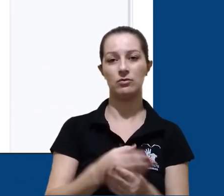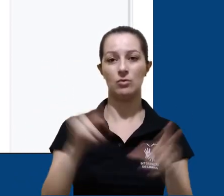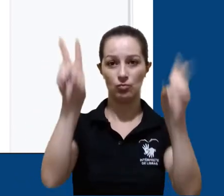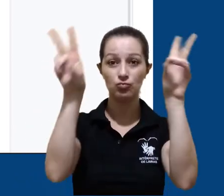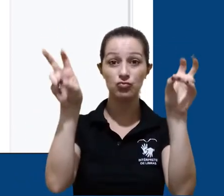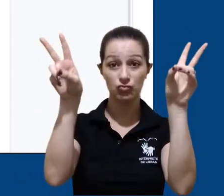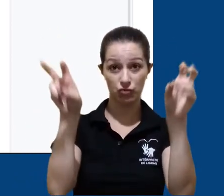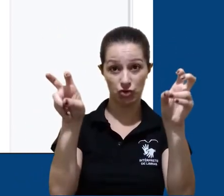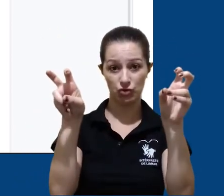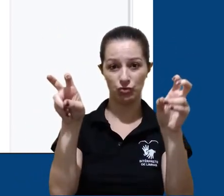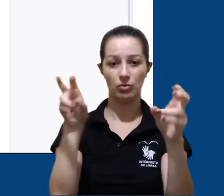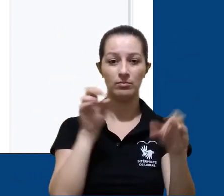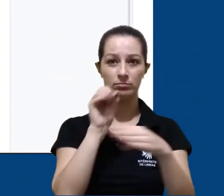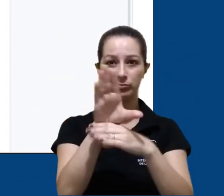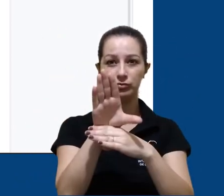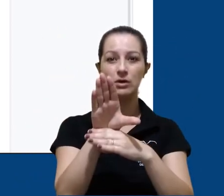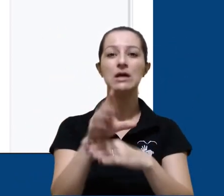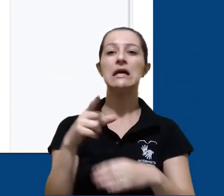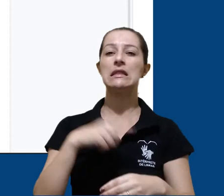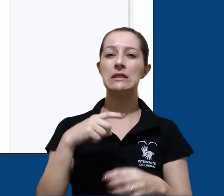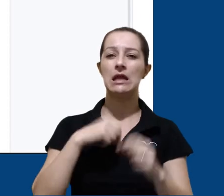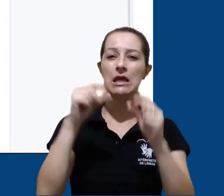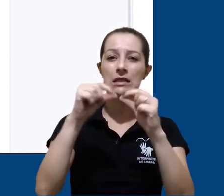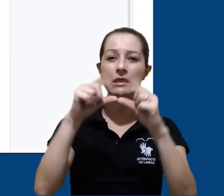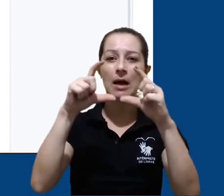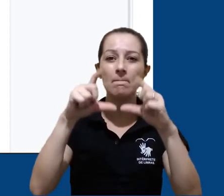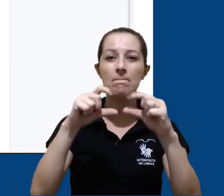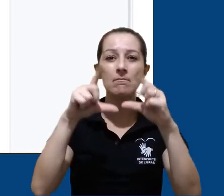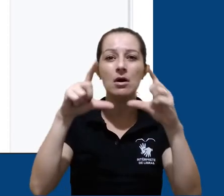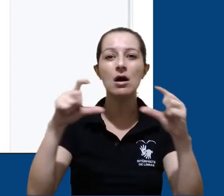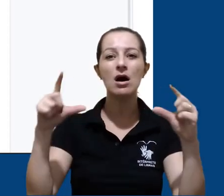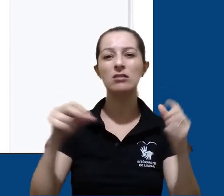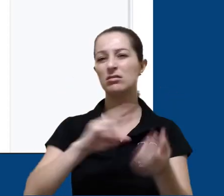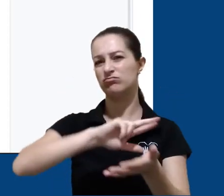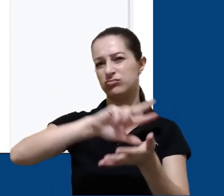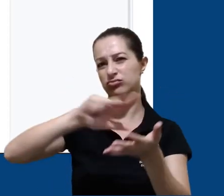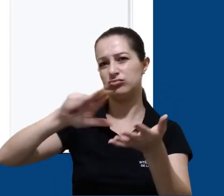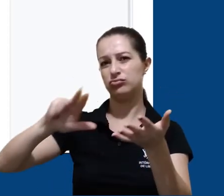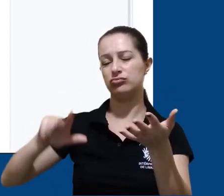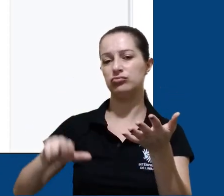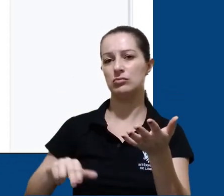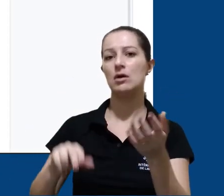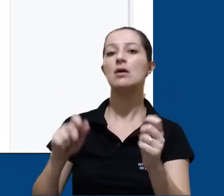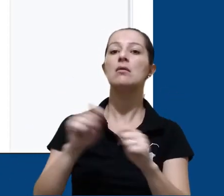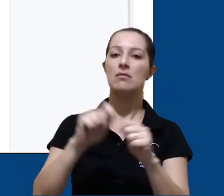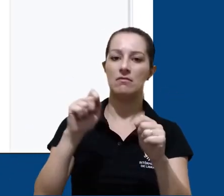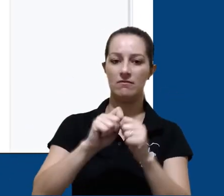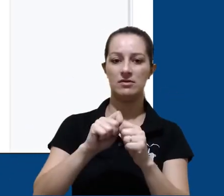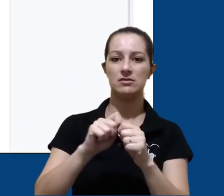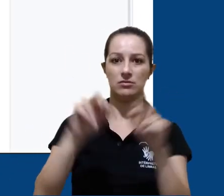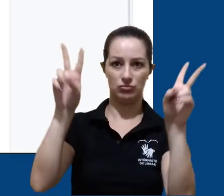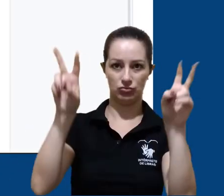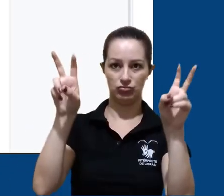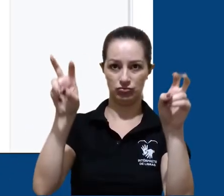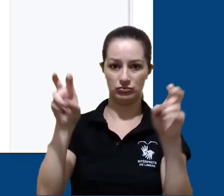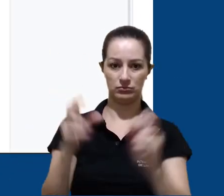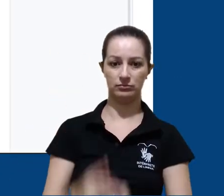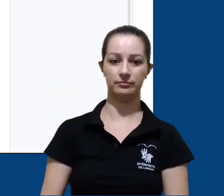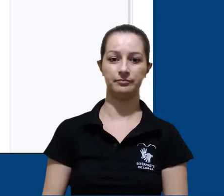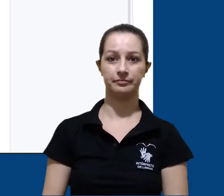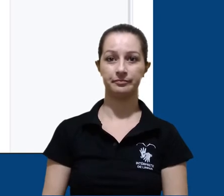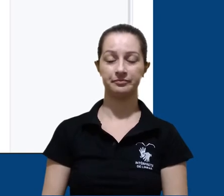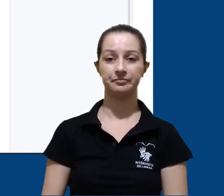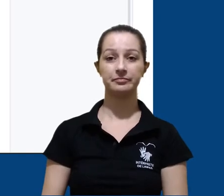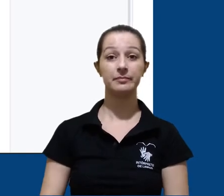editor de títulos ele nos oferece uma série de tamanhos e formatações para configurar o título o início de uma sessão em nosso documento